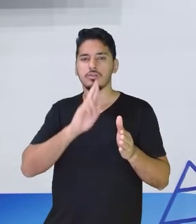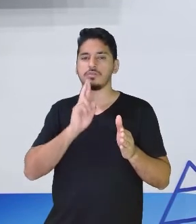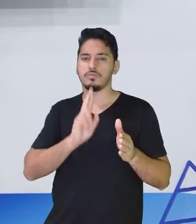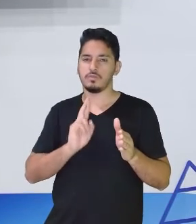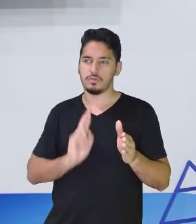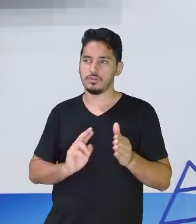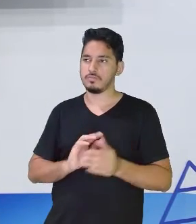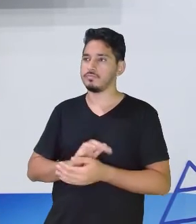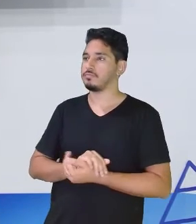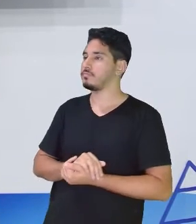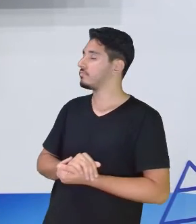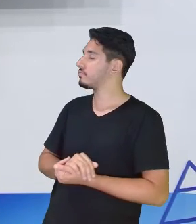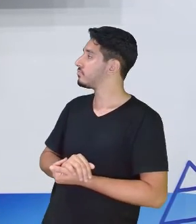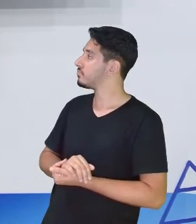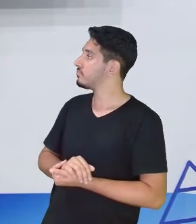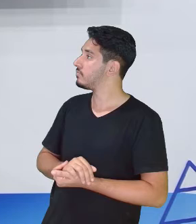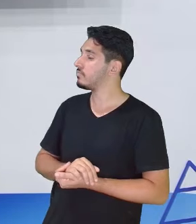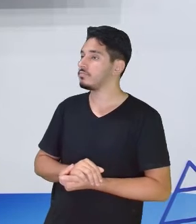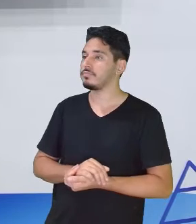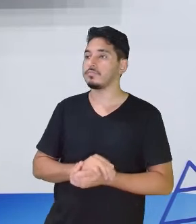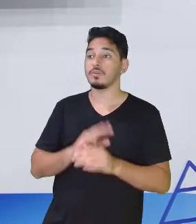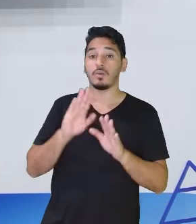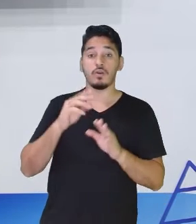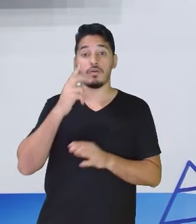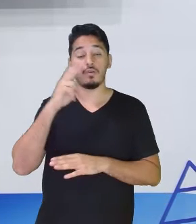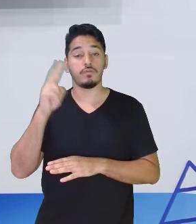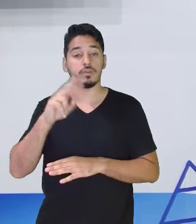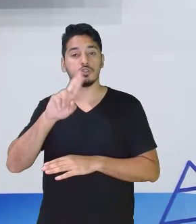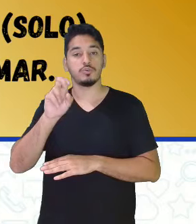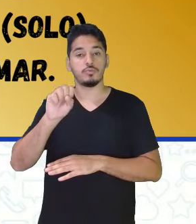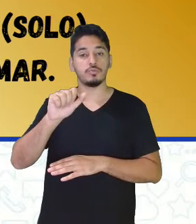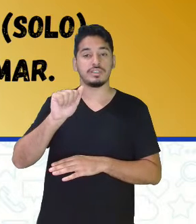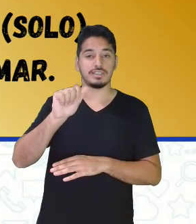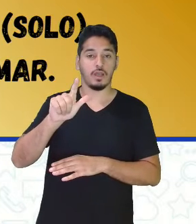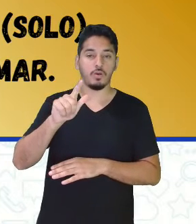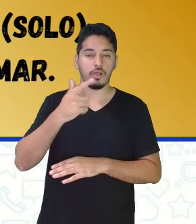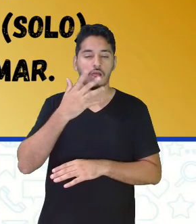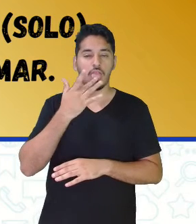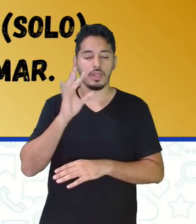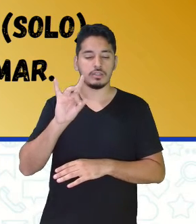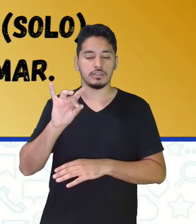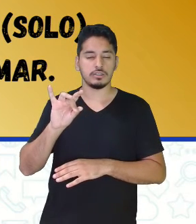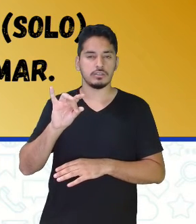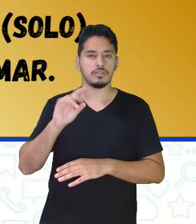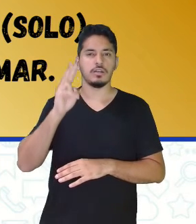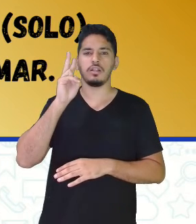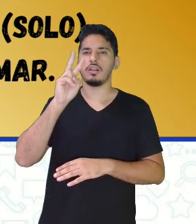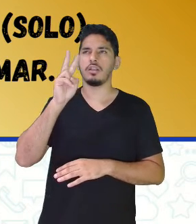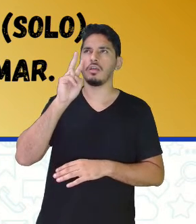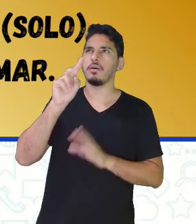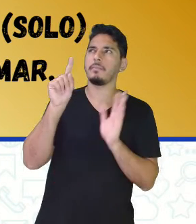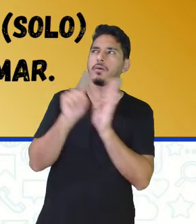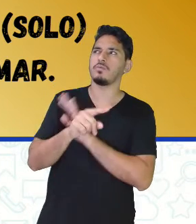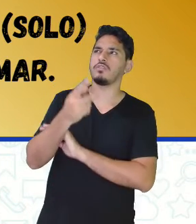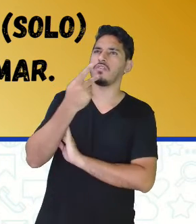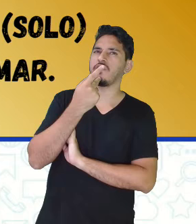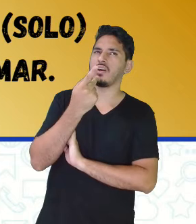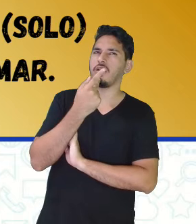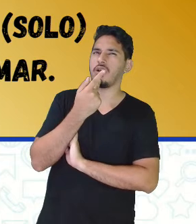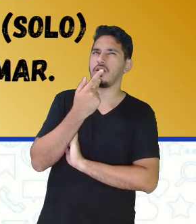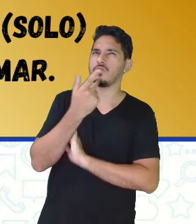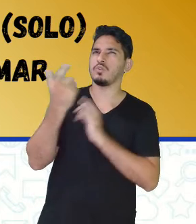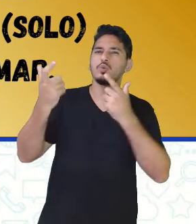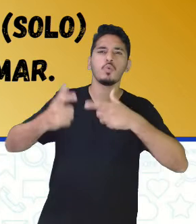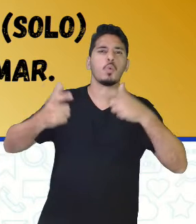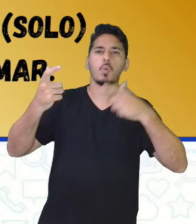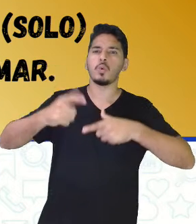pessoal. Então, vamos logo ver aqui a questão do sal. Lá na pergunta tinha dizendo, né? De